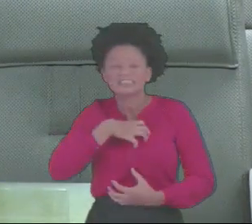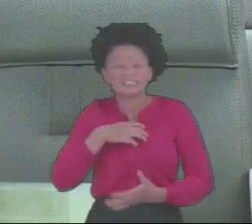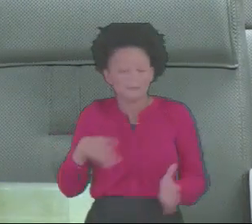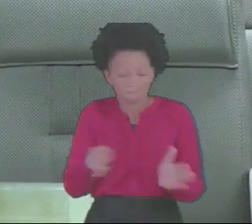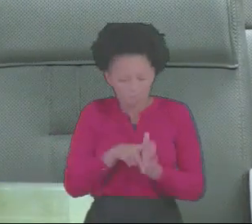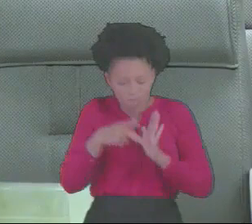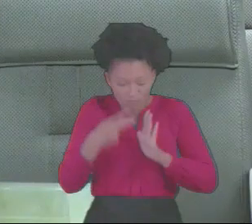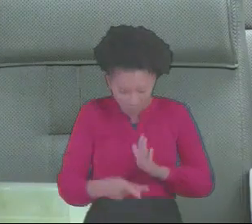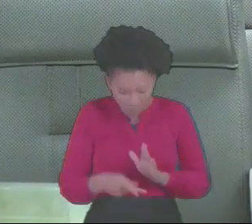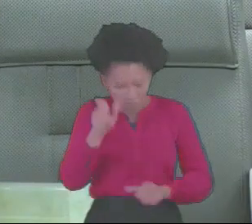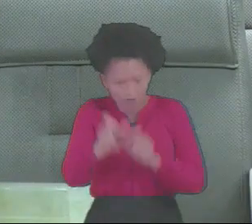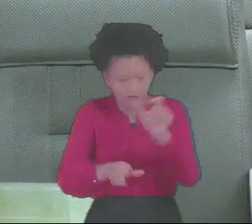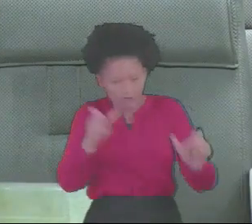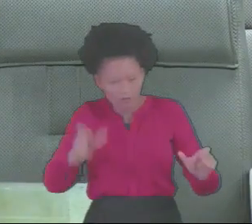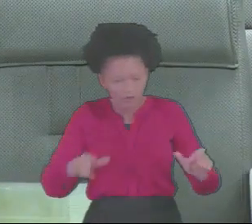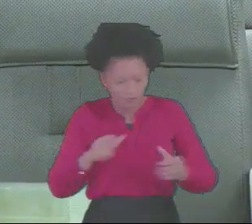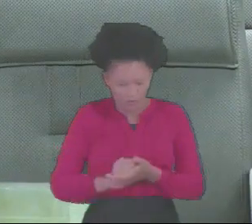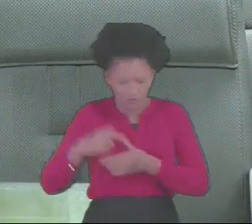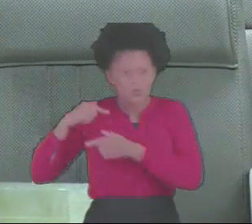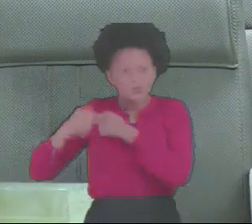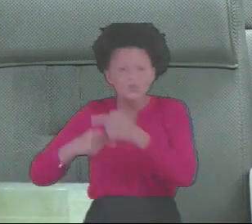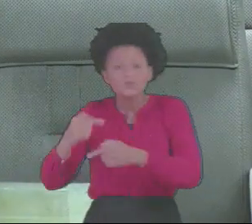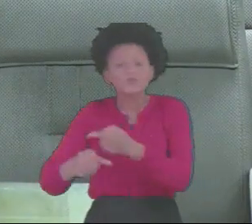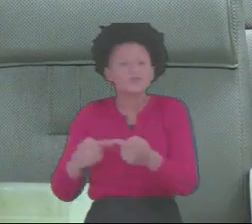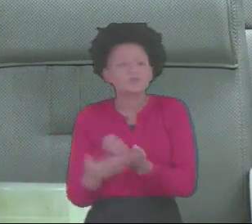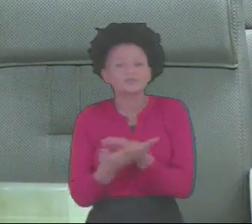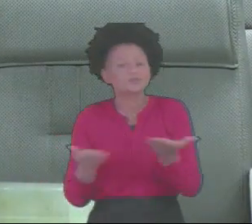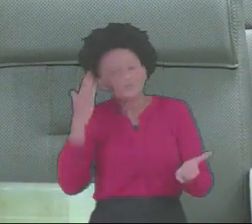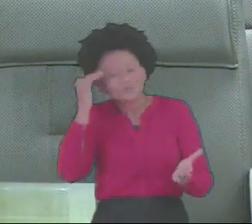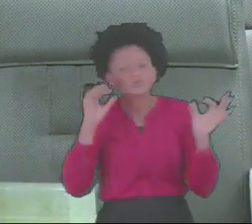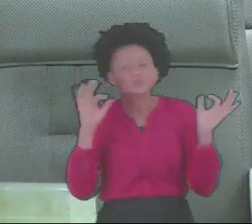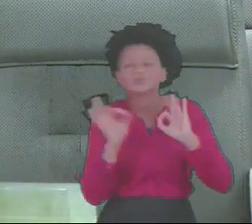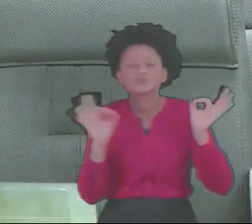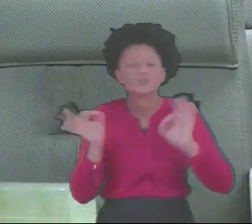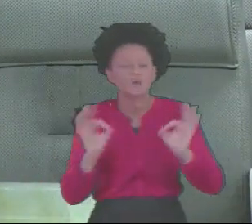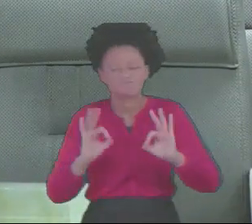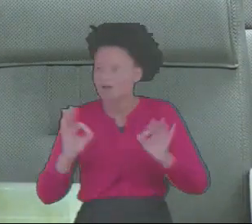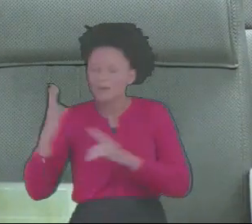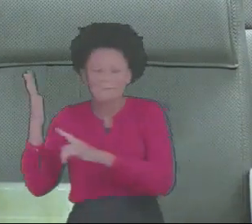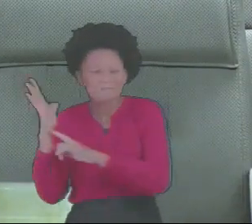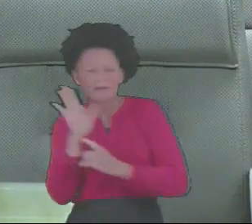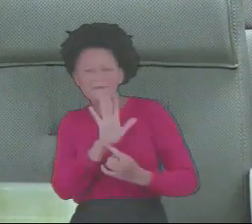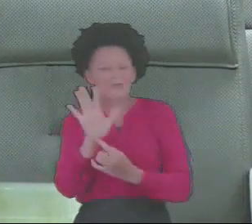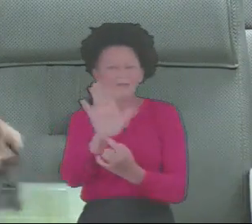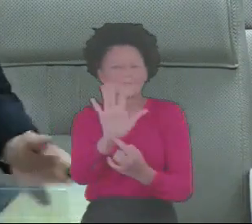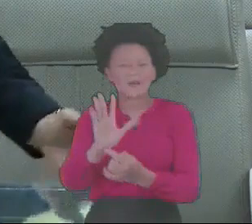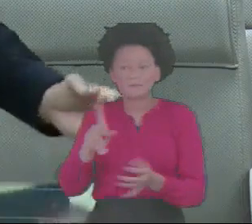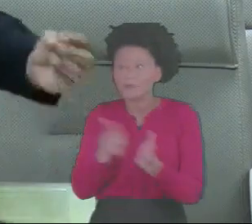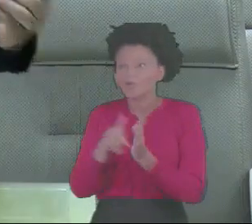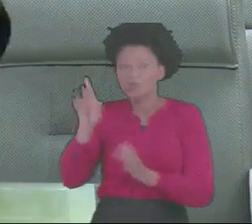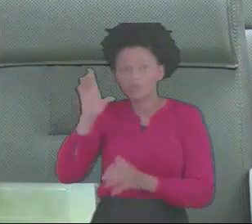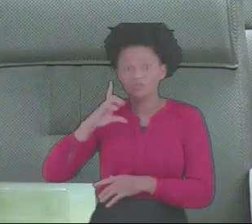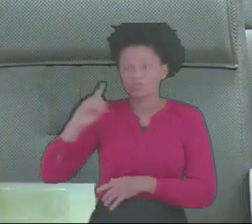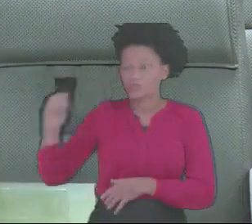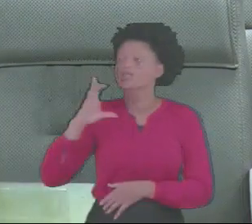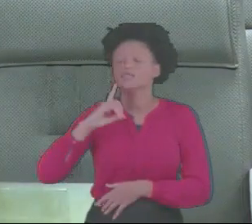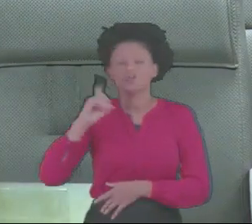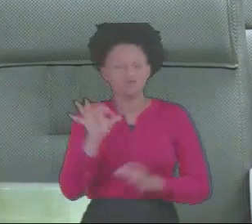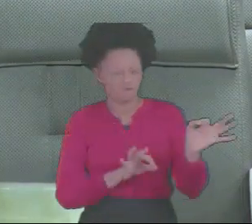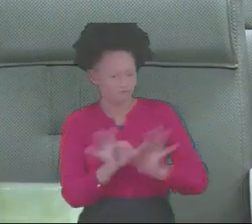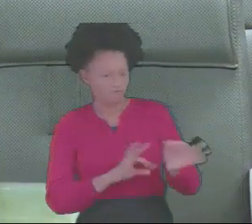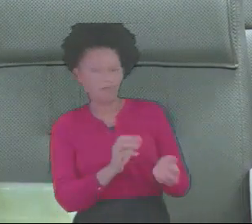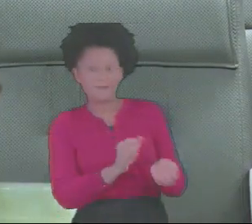povo uma geração que não sabe o manifestar de Deus que muitas vezes deus está